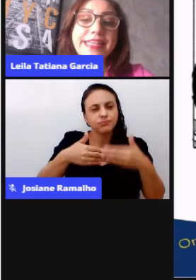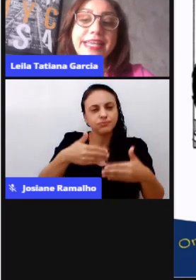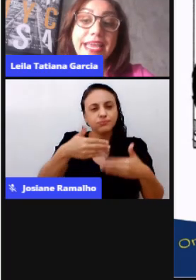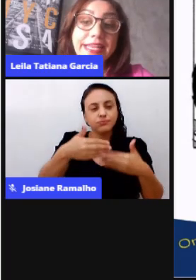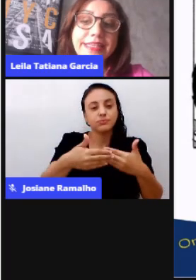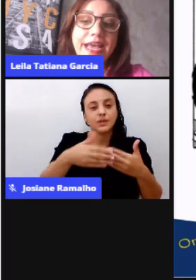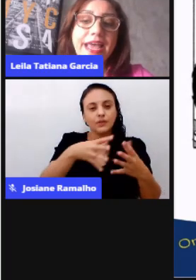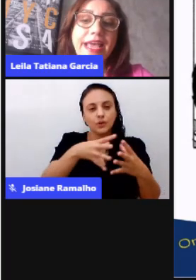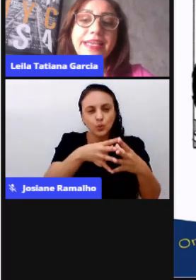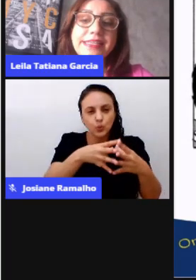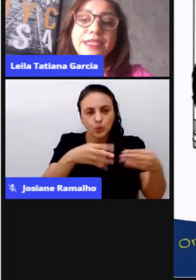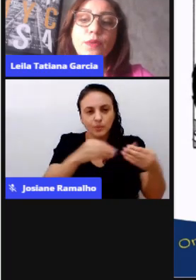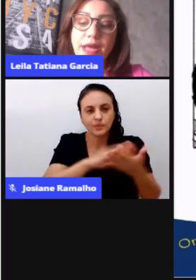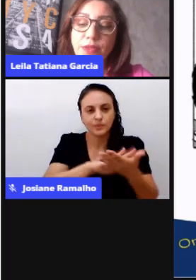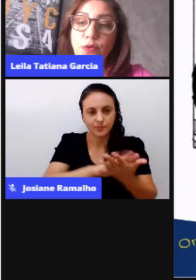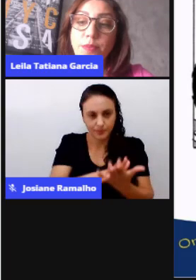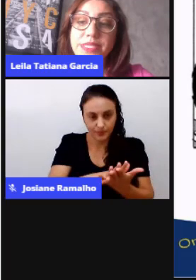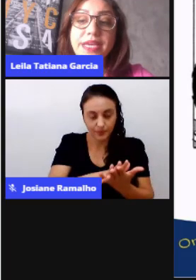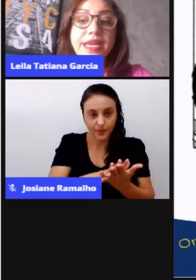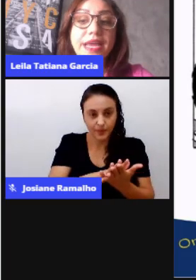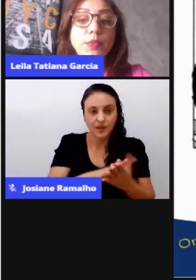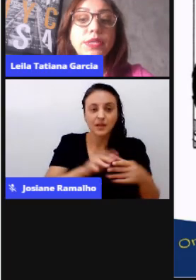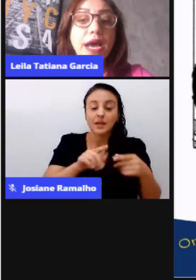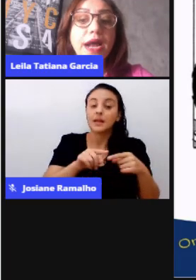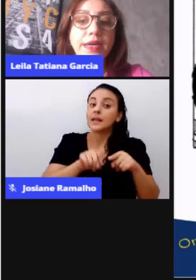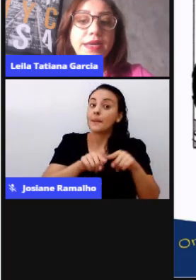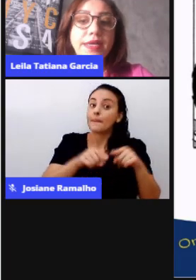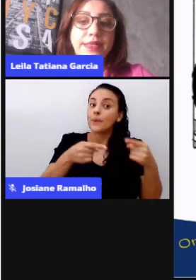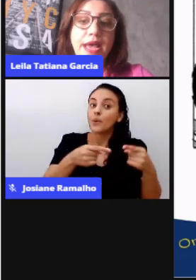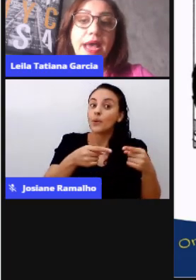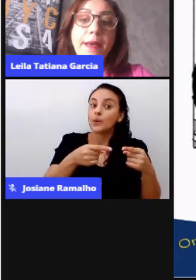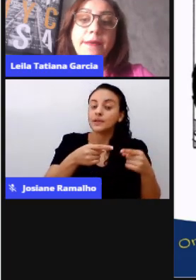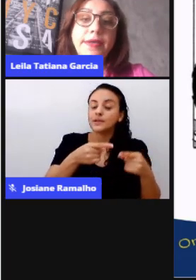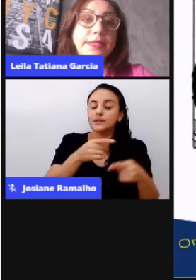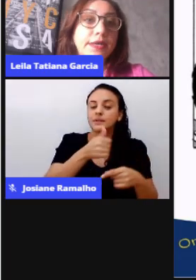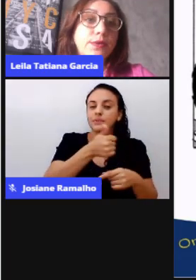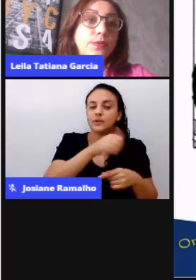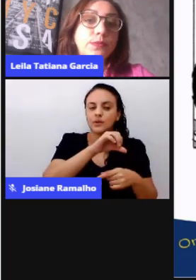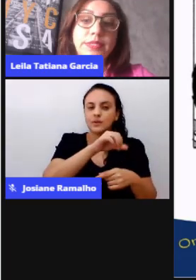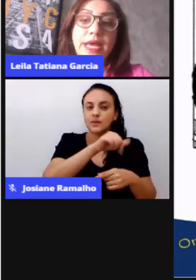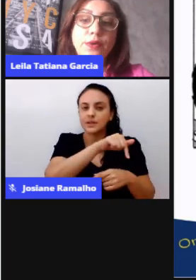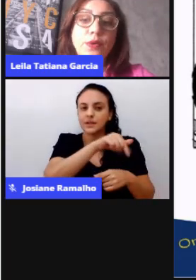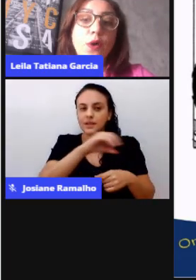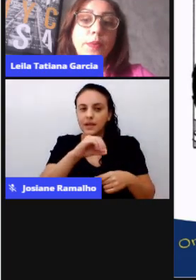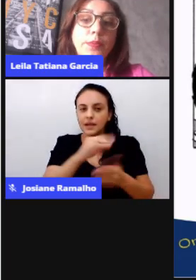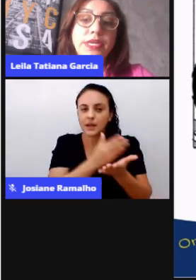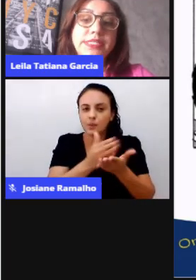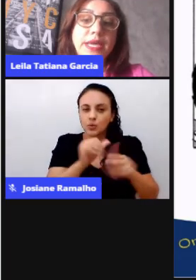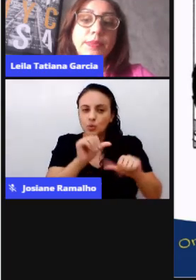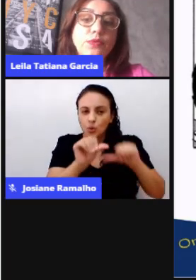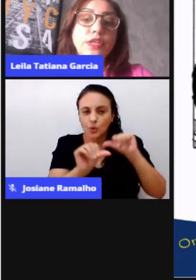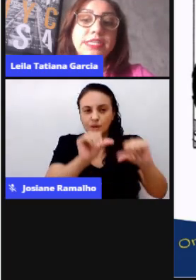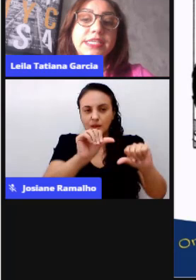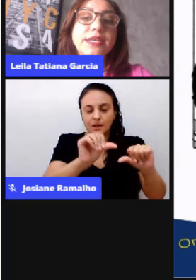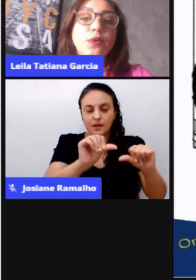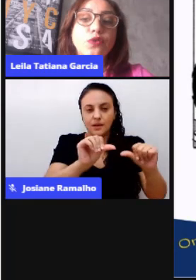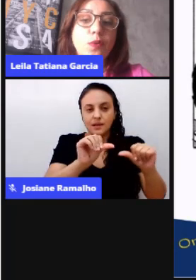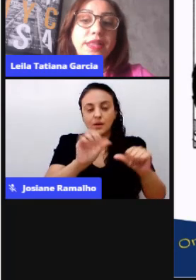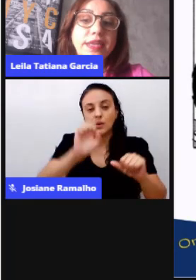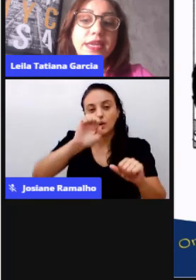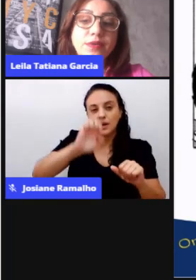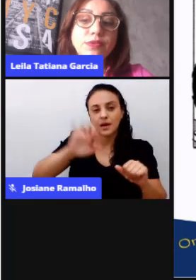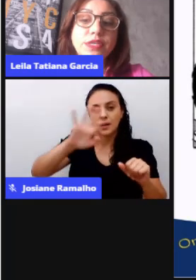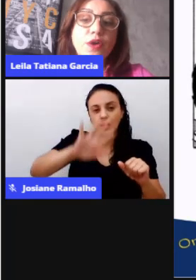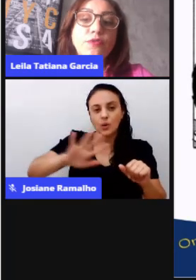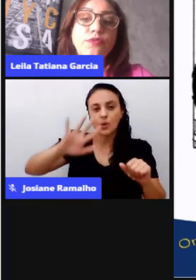década de 70 é que esse quadro começaria a mudar. Tá? Então, na Europa, por exemplo, a utilização